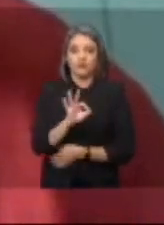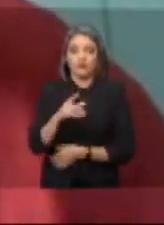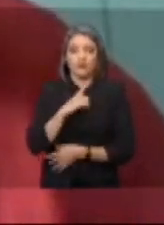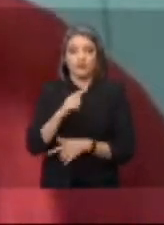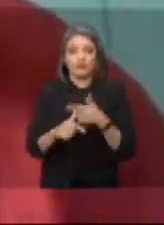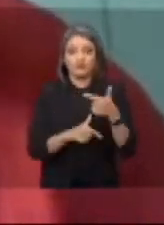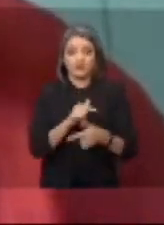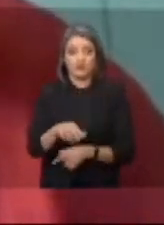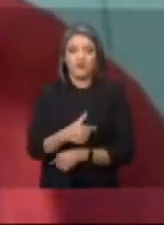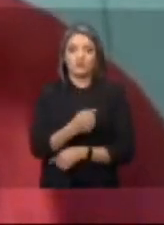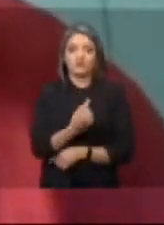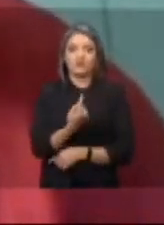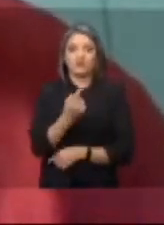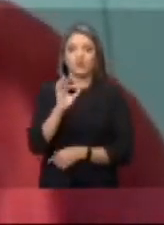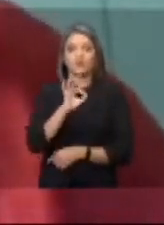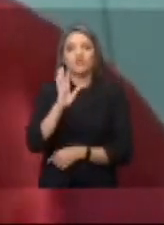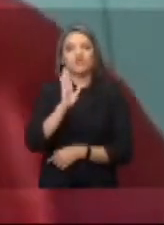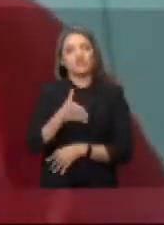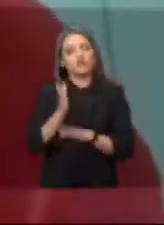71% já dormiram na rua,